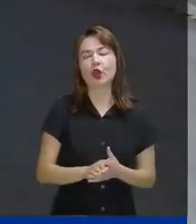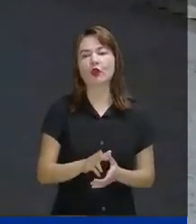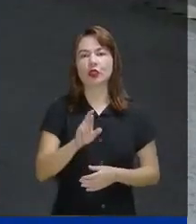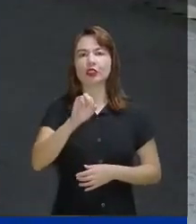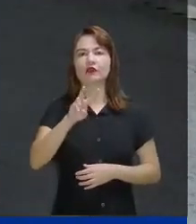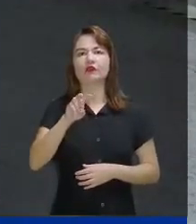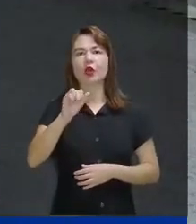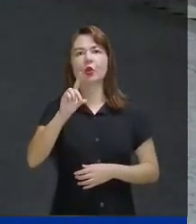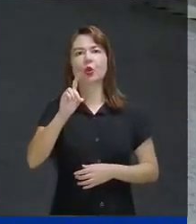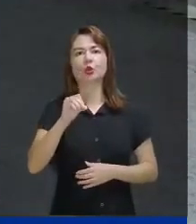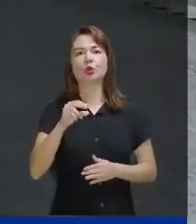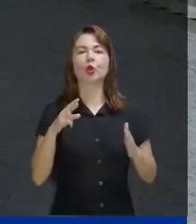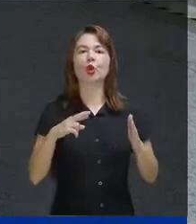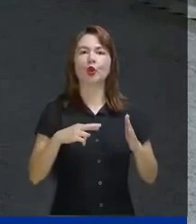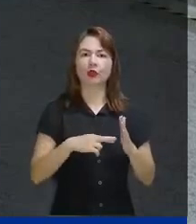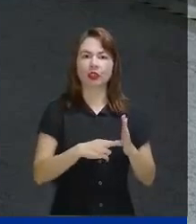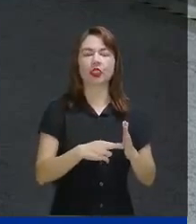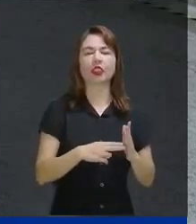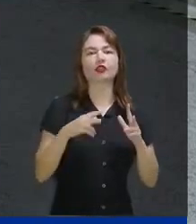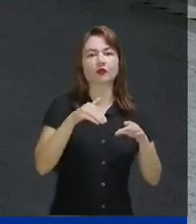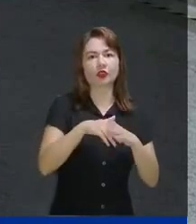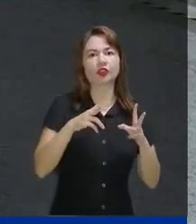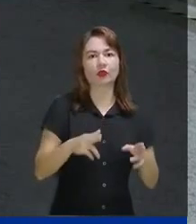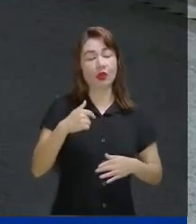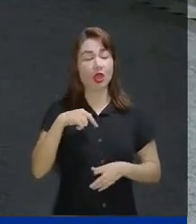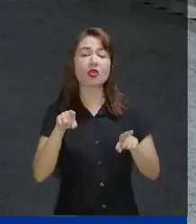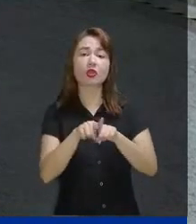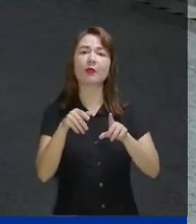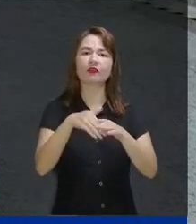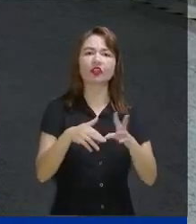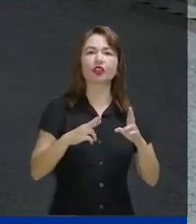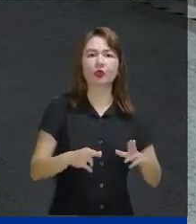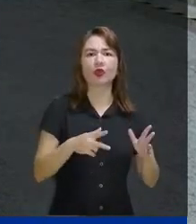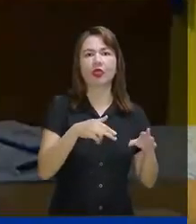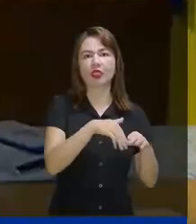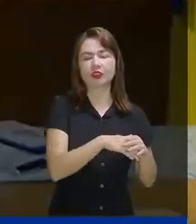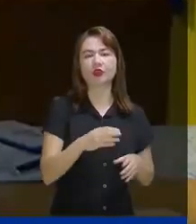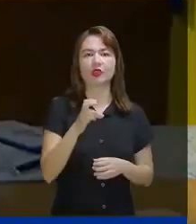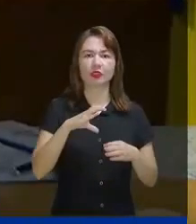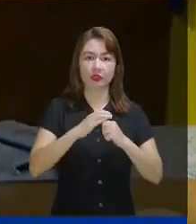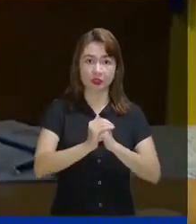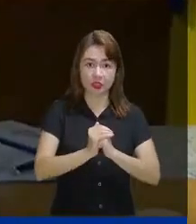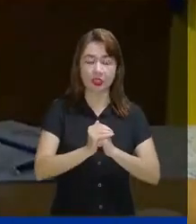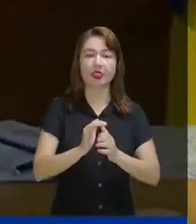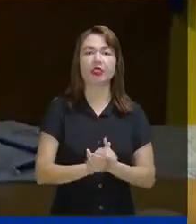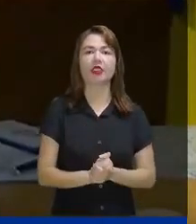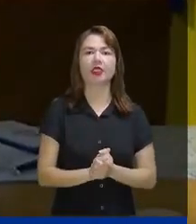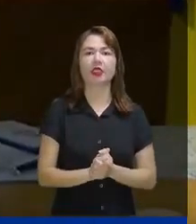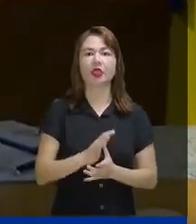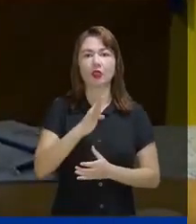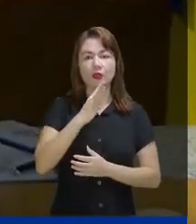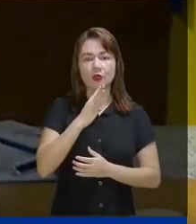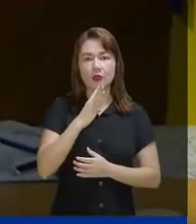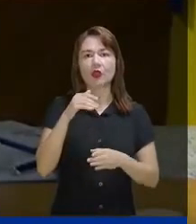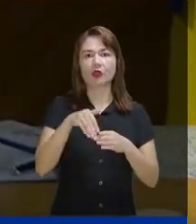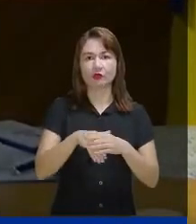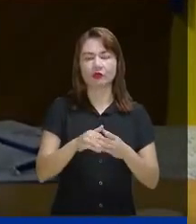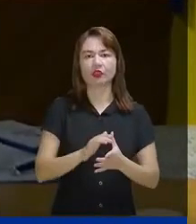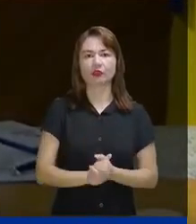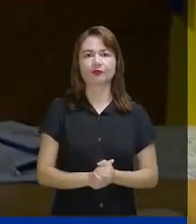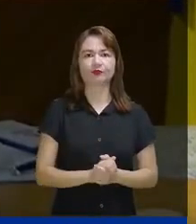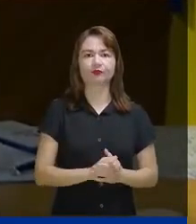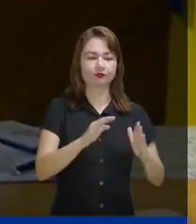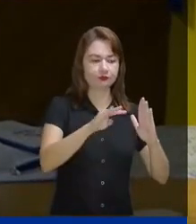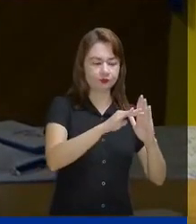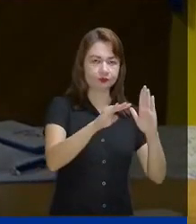Eu também, o TRE da Amapá, por unanimidade, conheceu e rejeitou os embargos nos termos do voto do juiz relator. Chamo a Foco no julgamento item 2